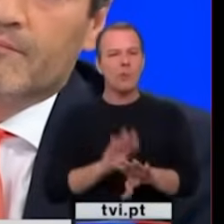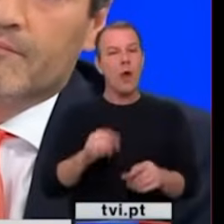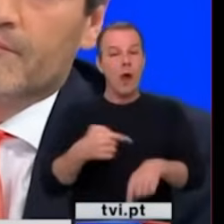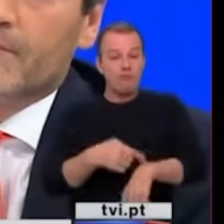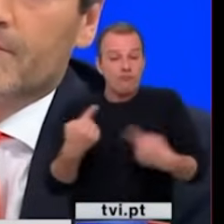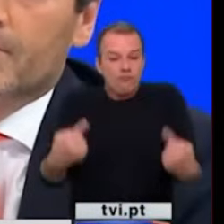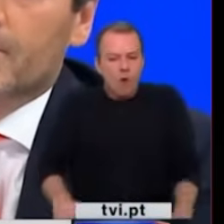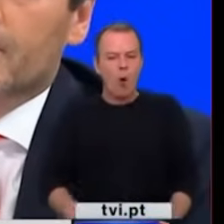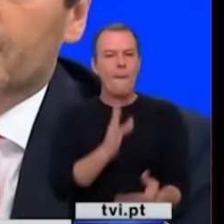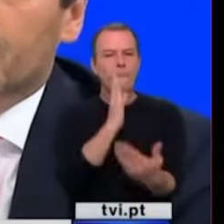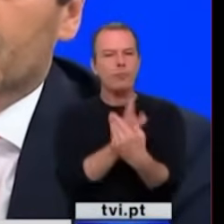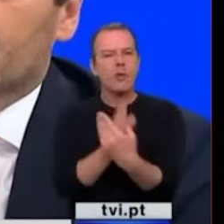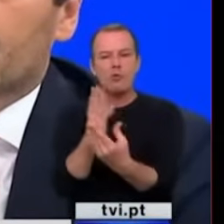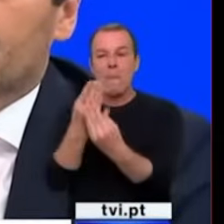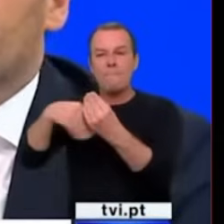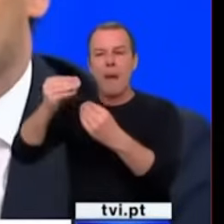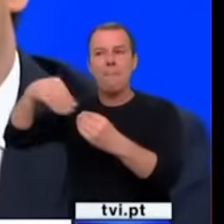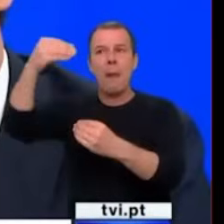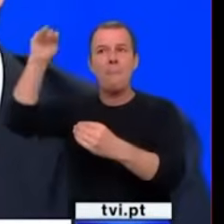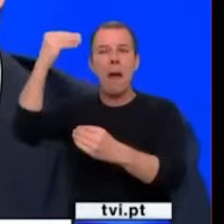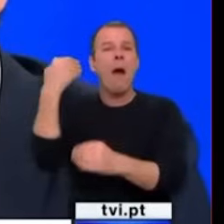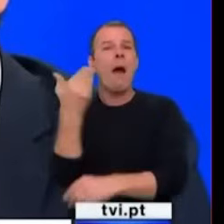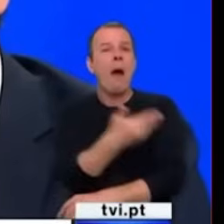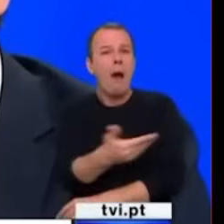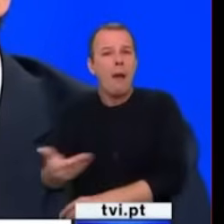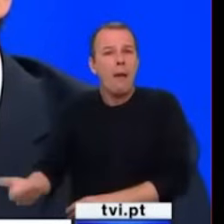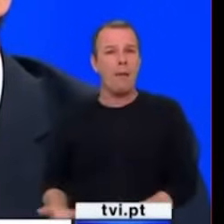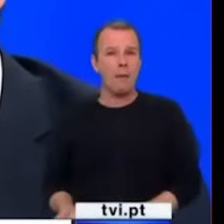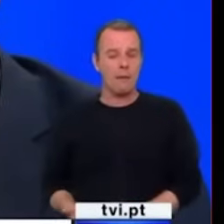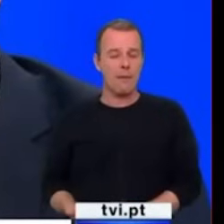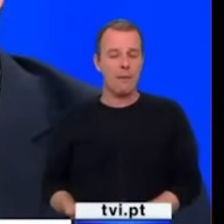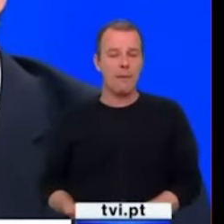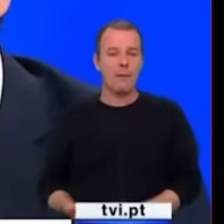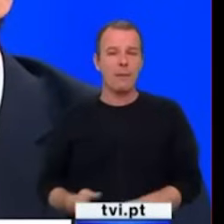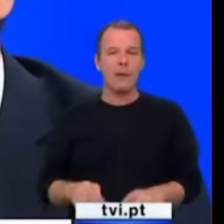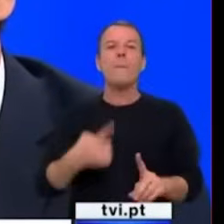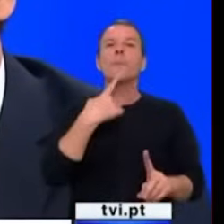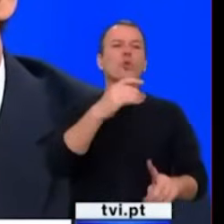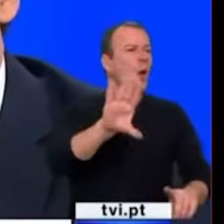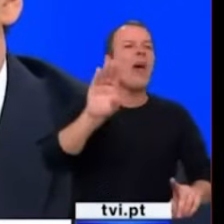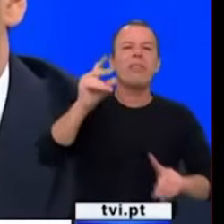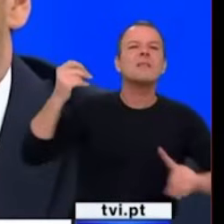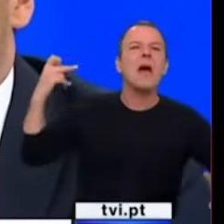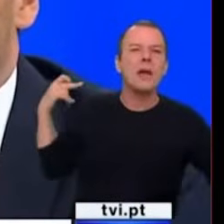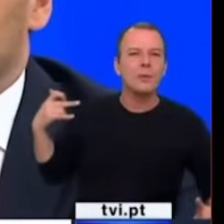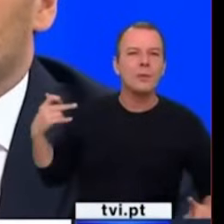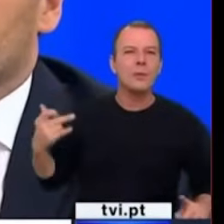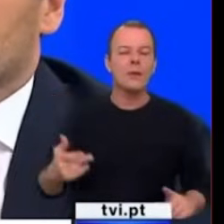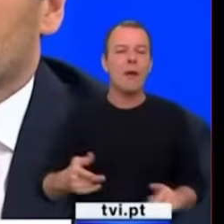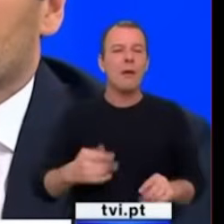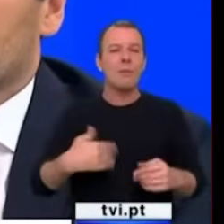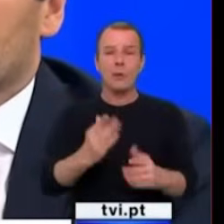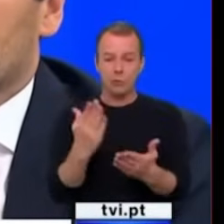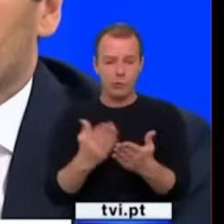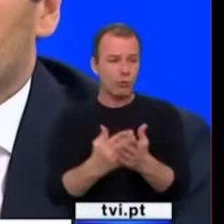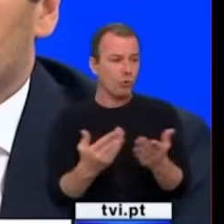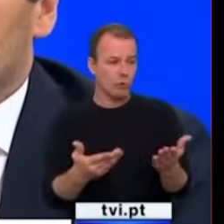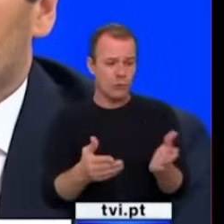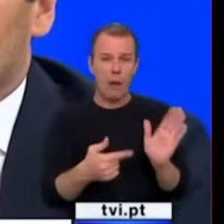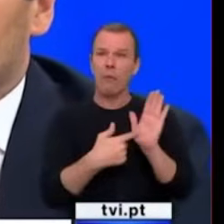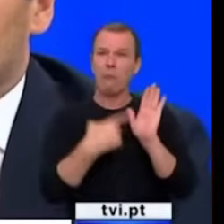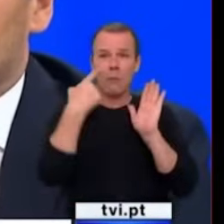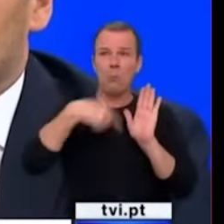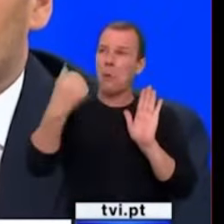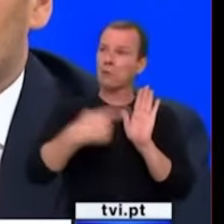mais processos a serem instruídos a serem iniciados por AC Não não é por acaso não há nenhum estudo que nos diga que há mais corrupção a